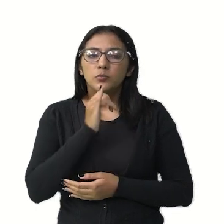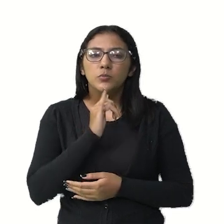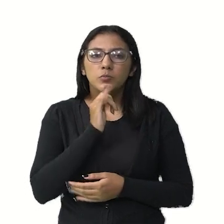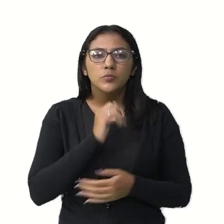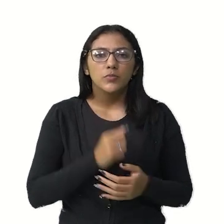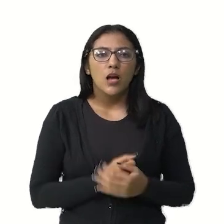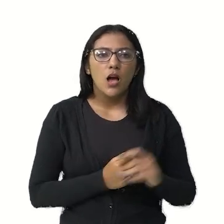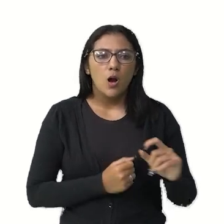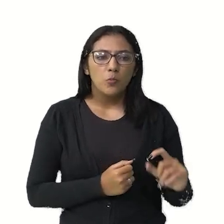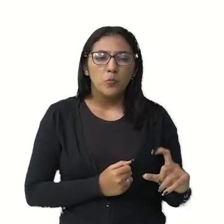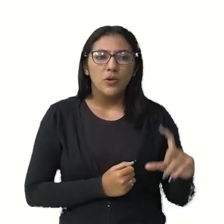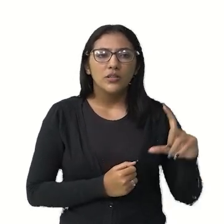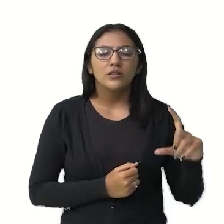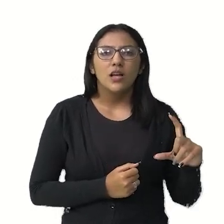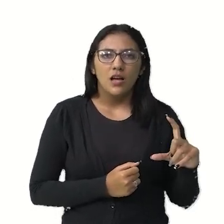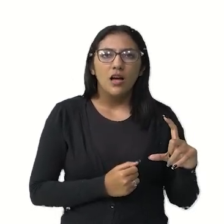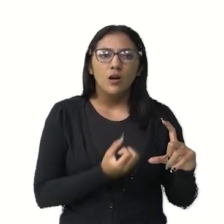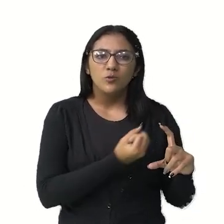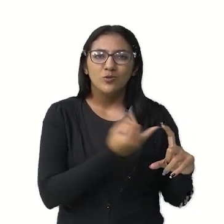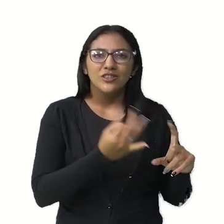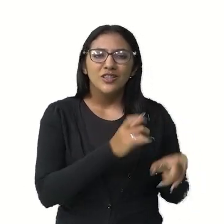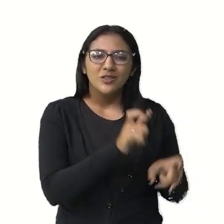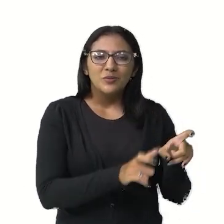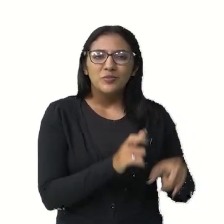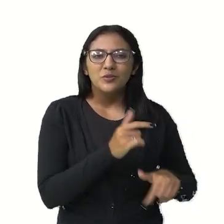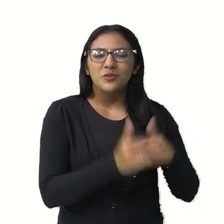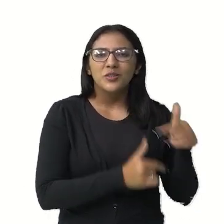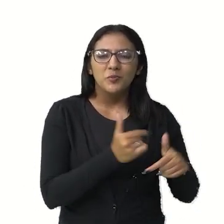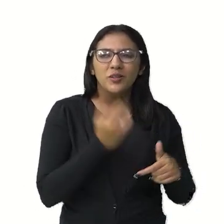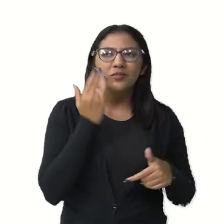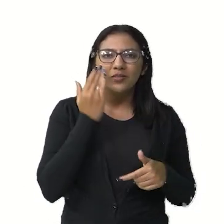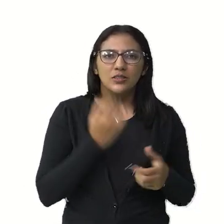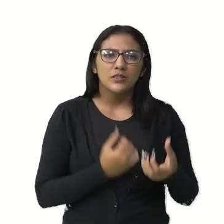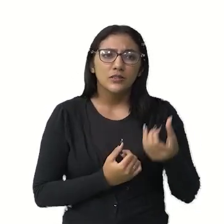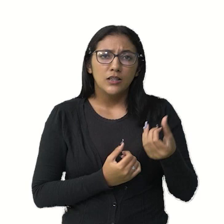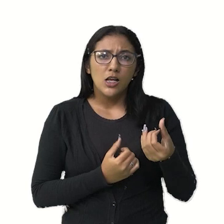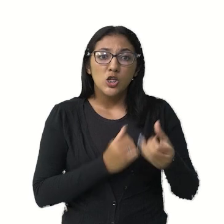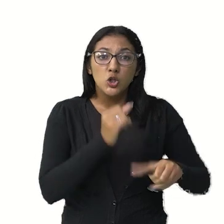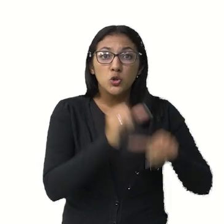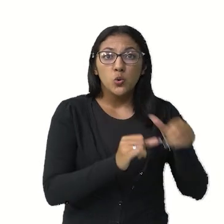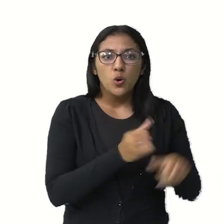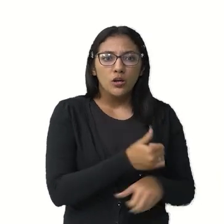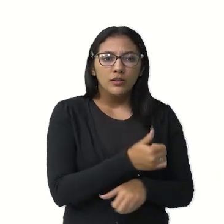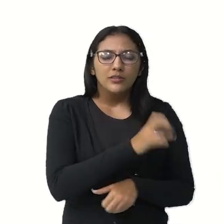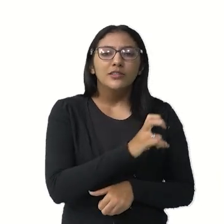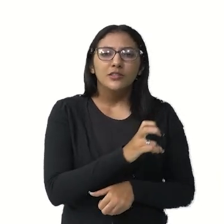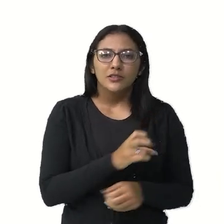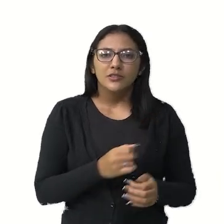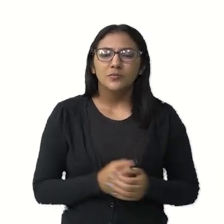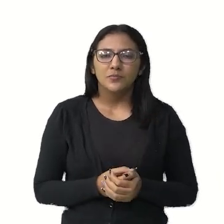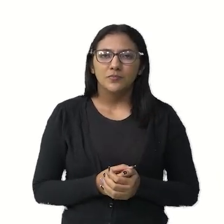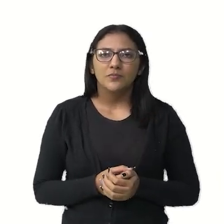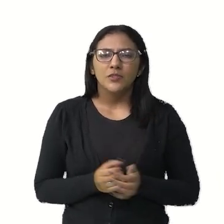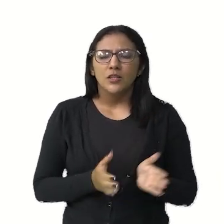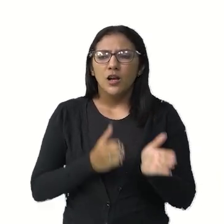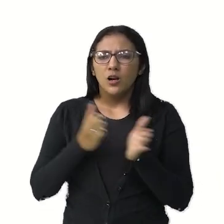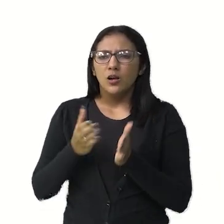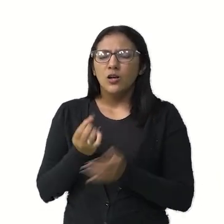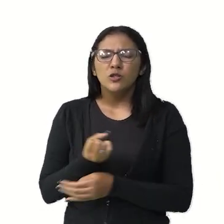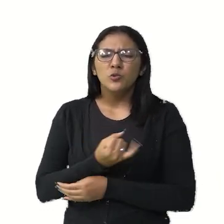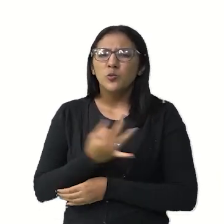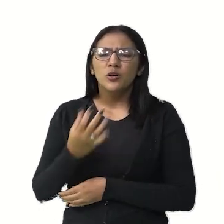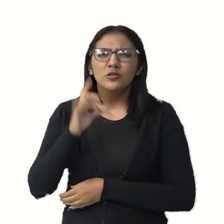de operários, né? Que é o que aconteceu aqui, passou de 6 para 15, em quanto tempo esta obra, esse trabalho, esse